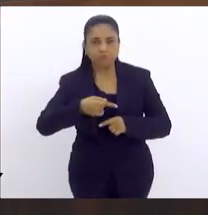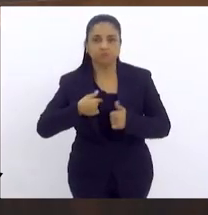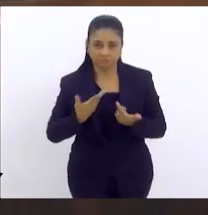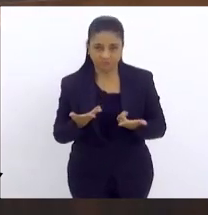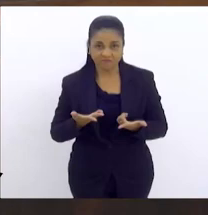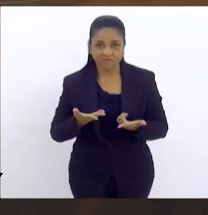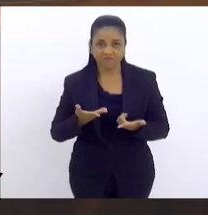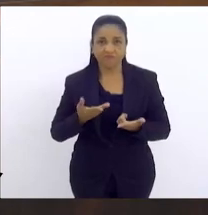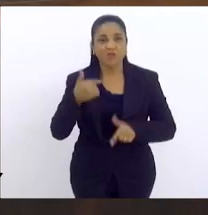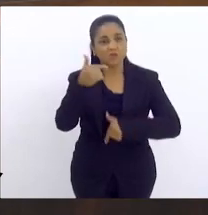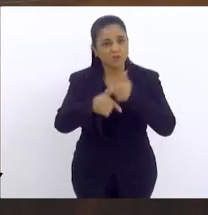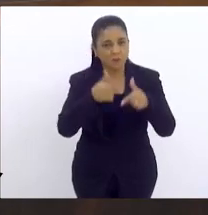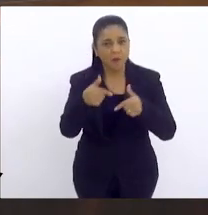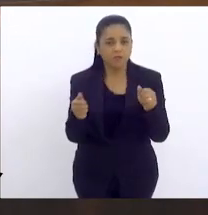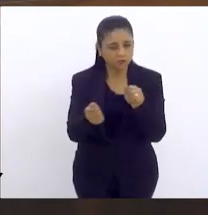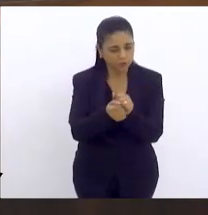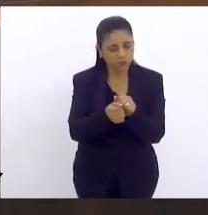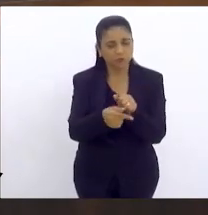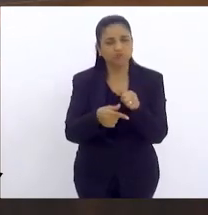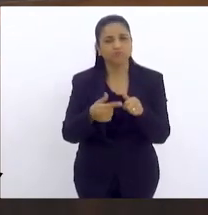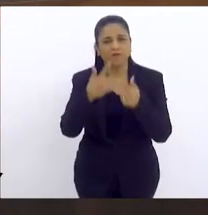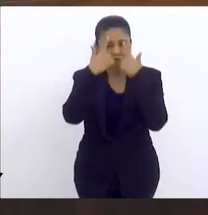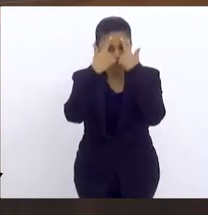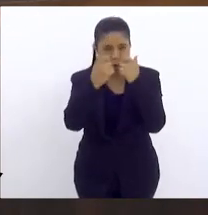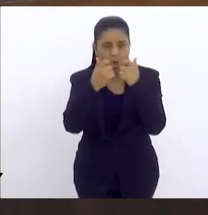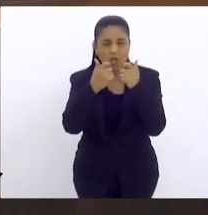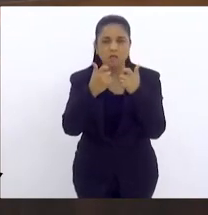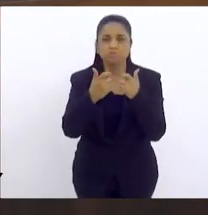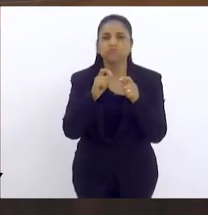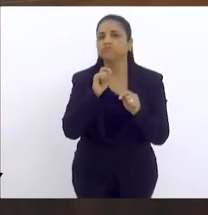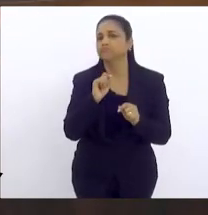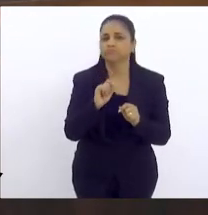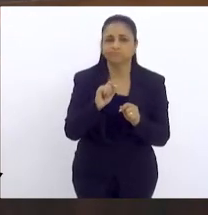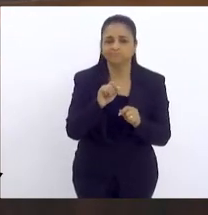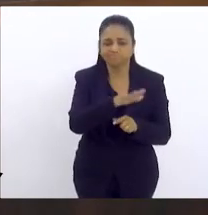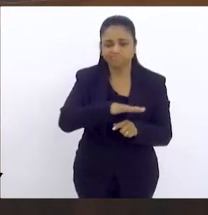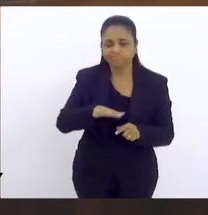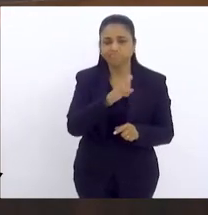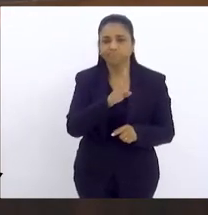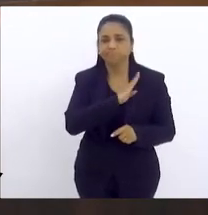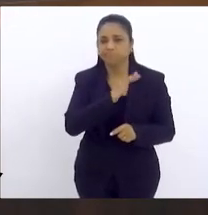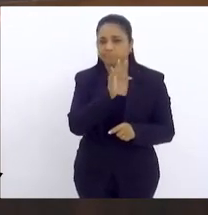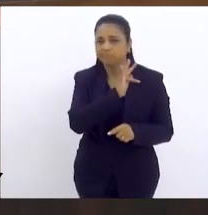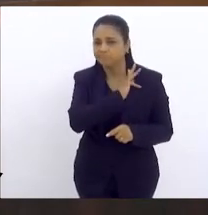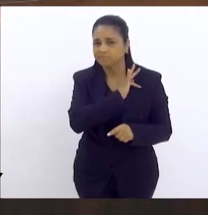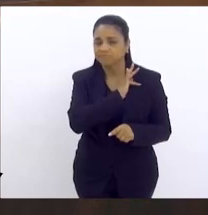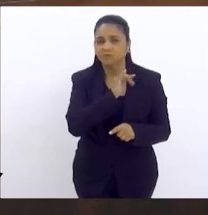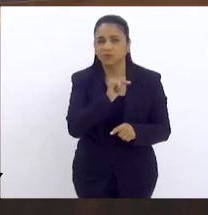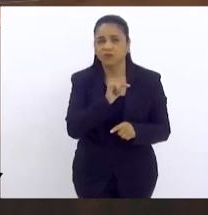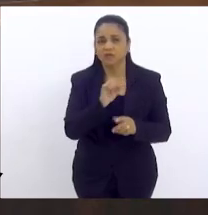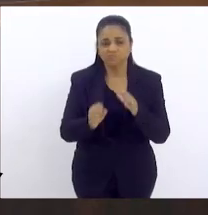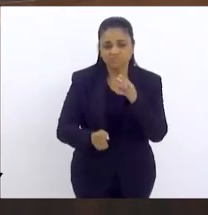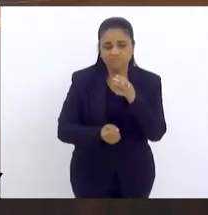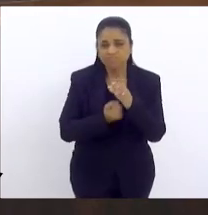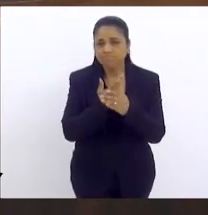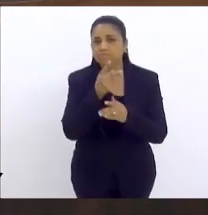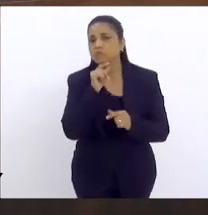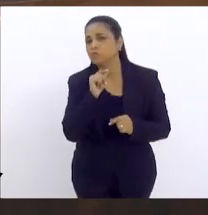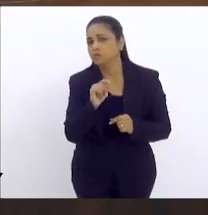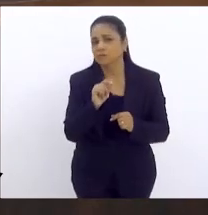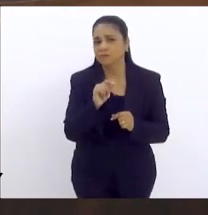e a gente sabe dos maiores problemas que a gente tem da violência na baixada a baixada fluminense foi foi criado alguns braços